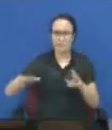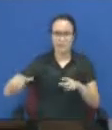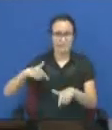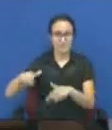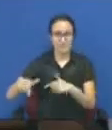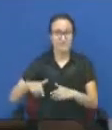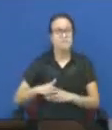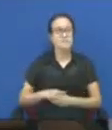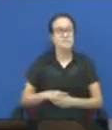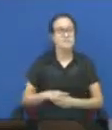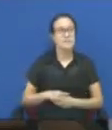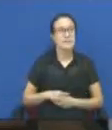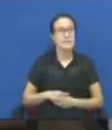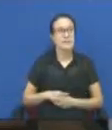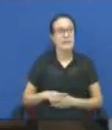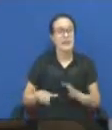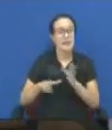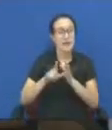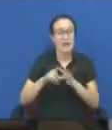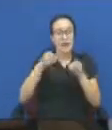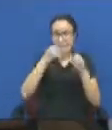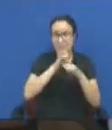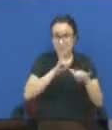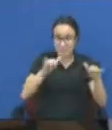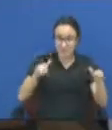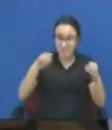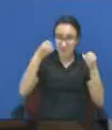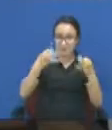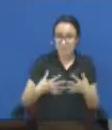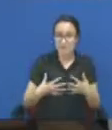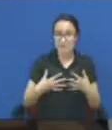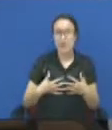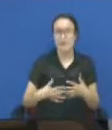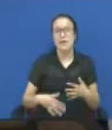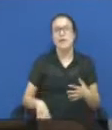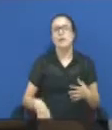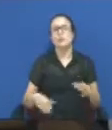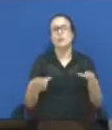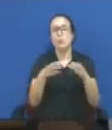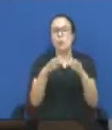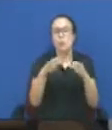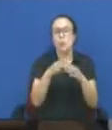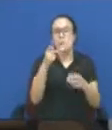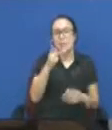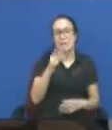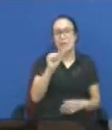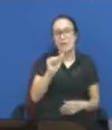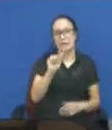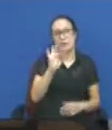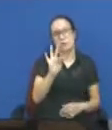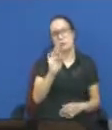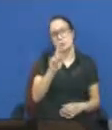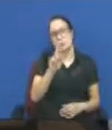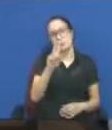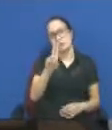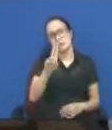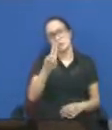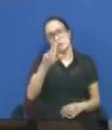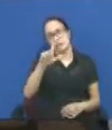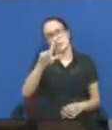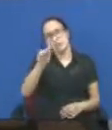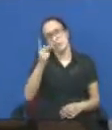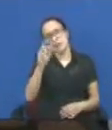Municipal prioriza os patrulheiros na contratação de estagiários e a Câmara Municipal vai